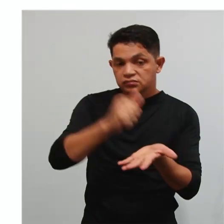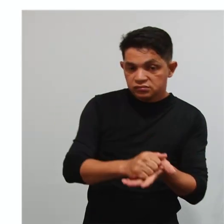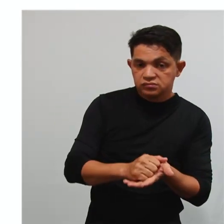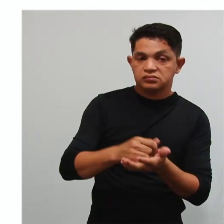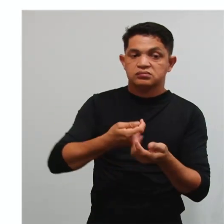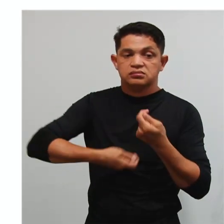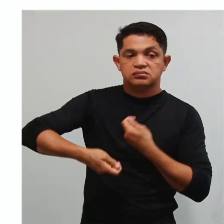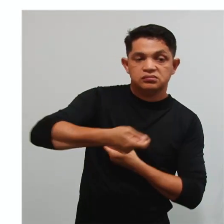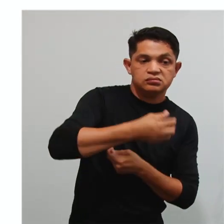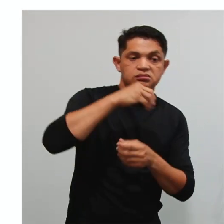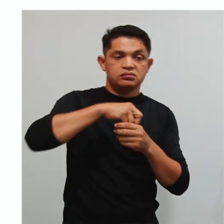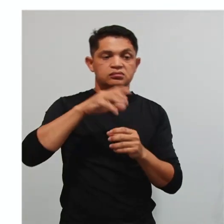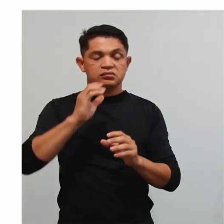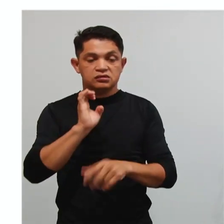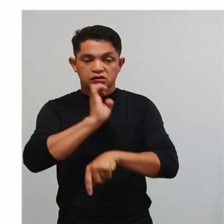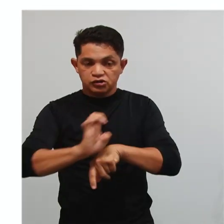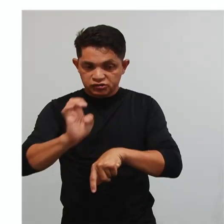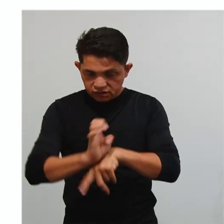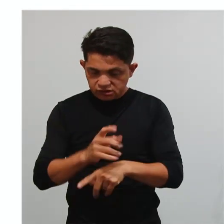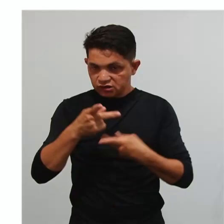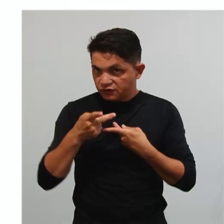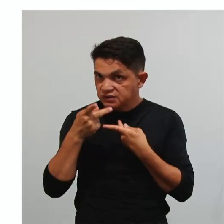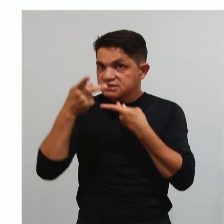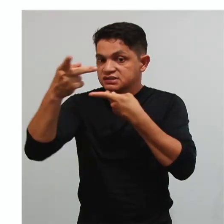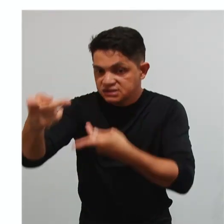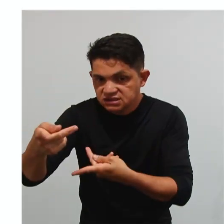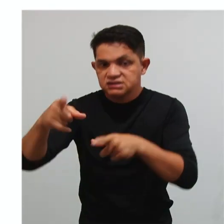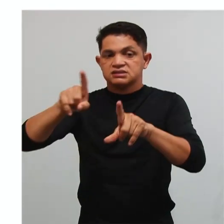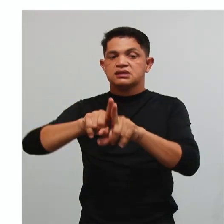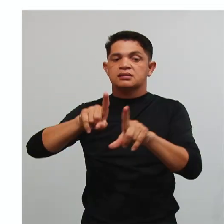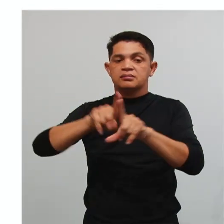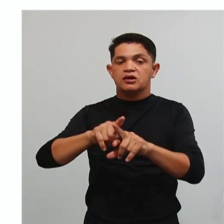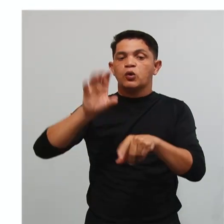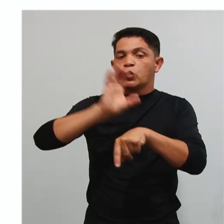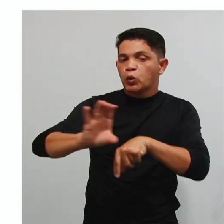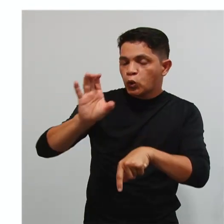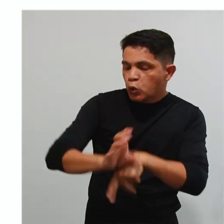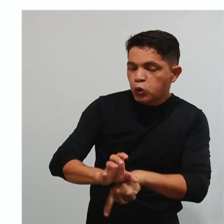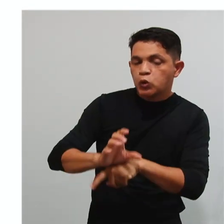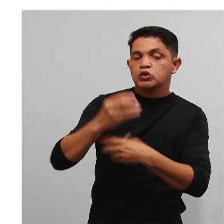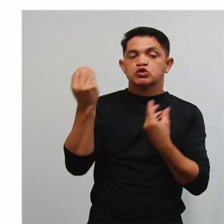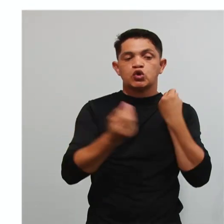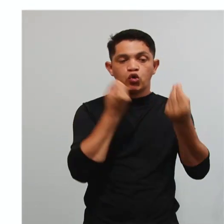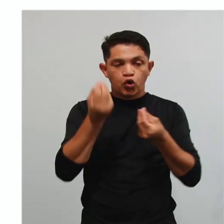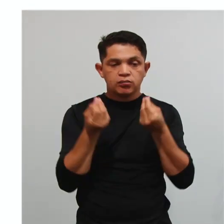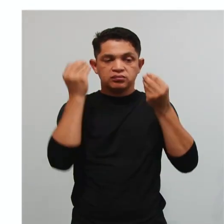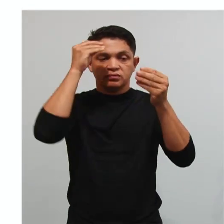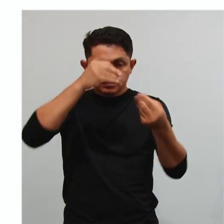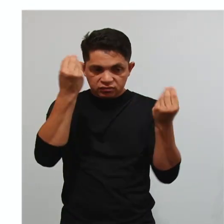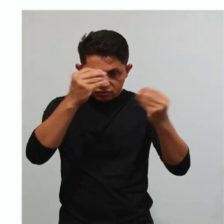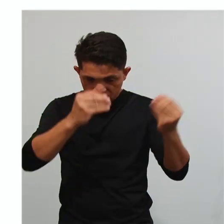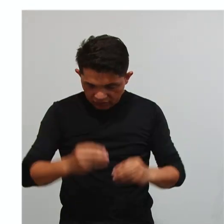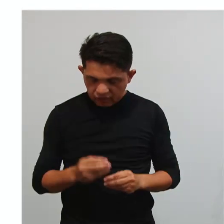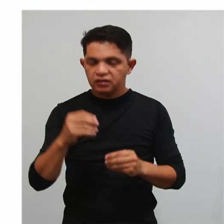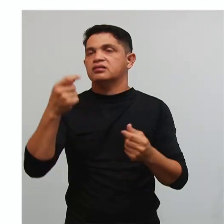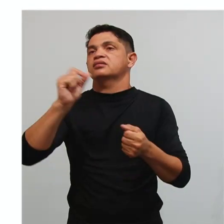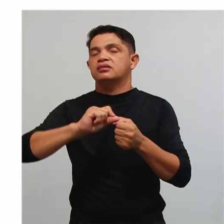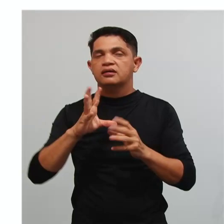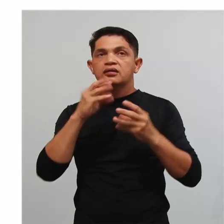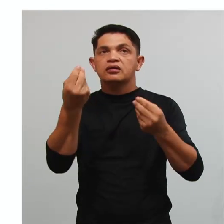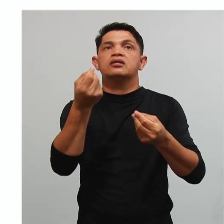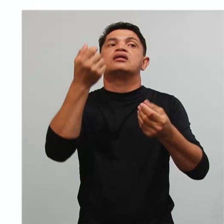de visita, de cursos realizados, de apreciação sobre um tema. Então vejam como tem